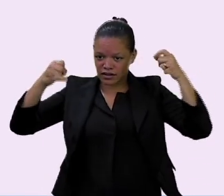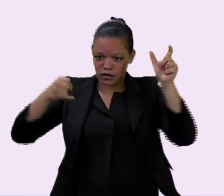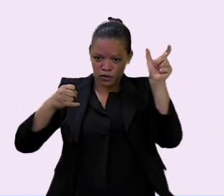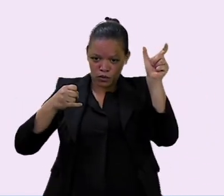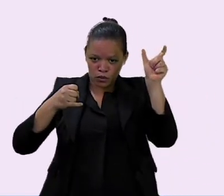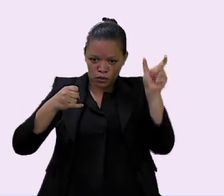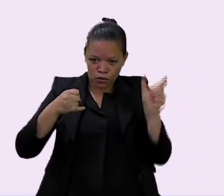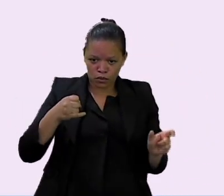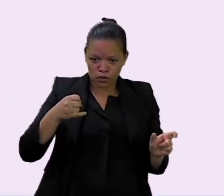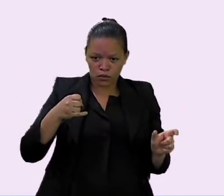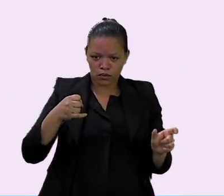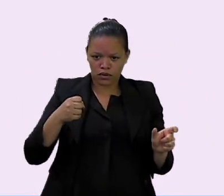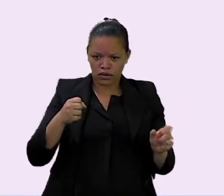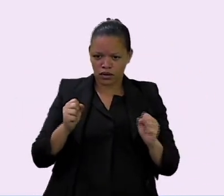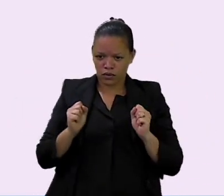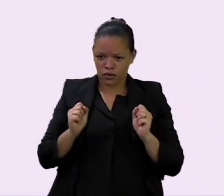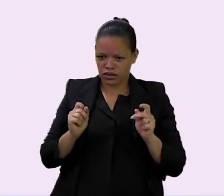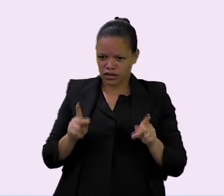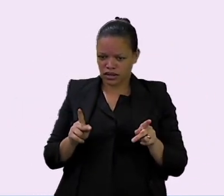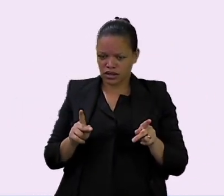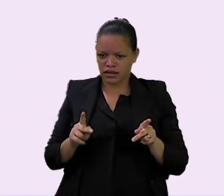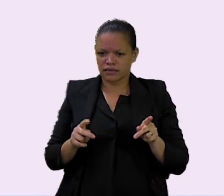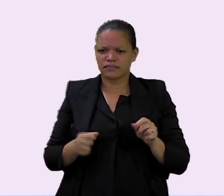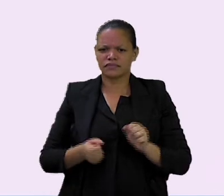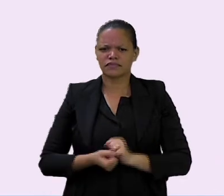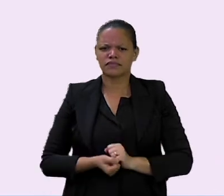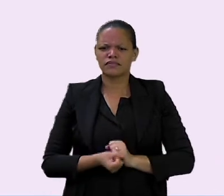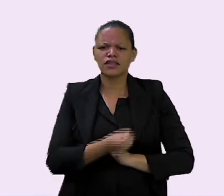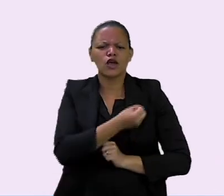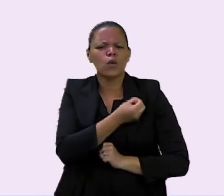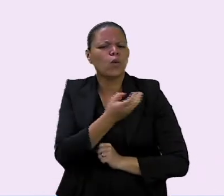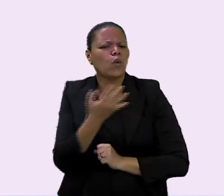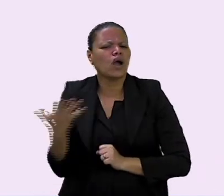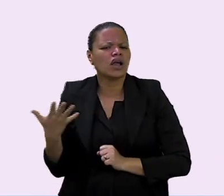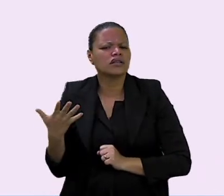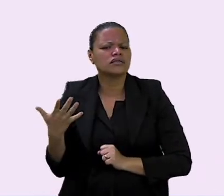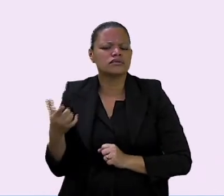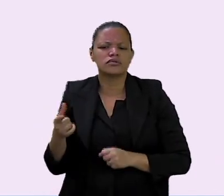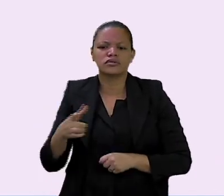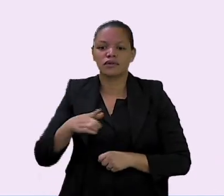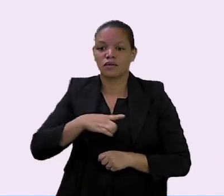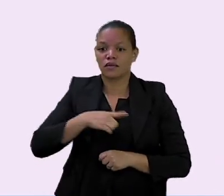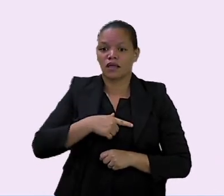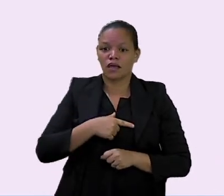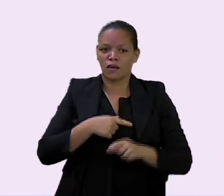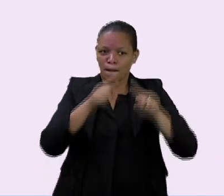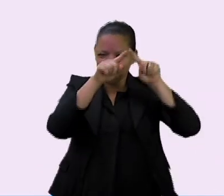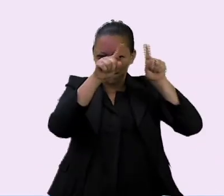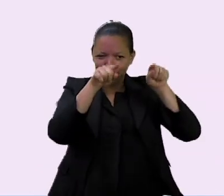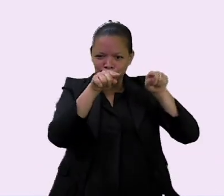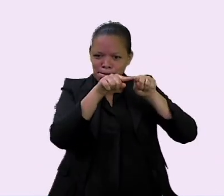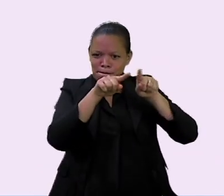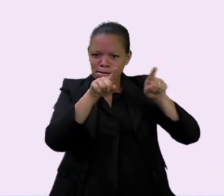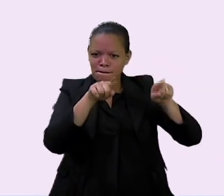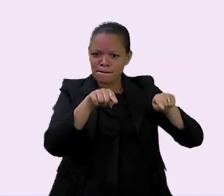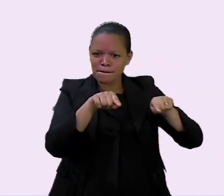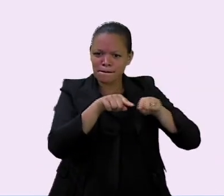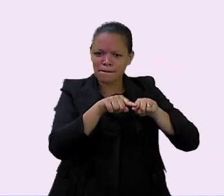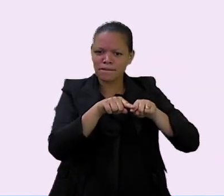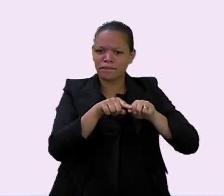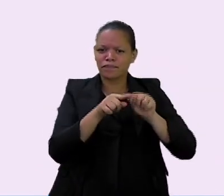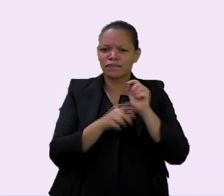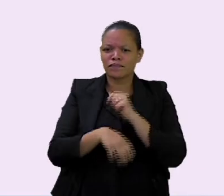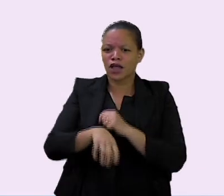daqui, ok? Então, quantos quadradinhos contém na malha quadriculada? Então, 8